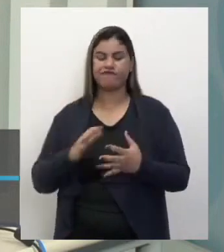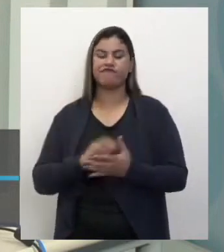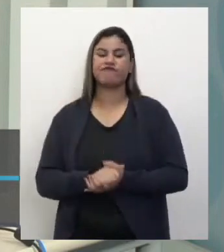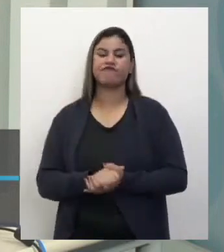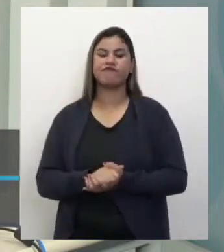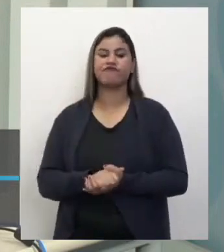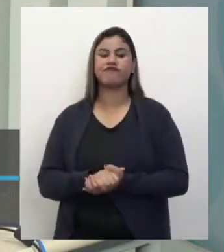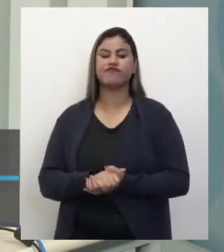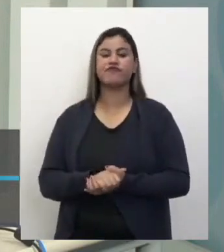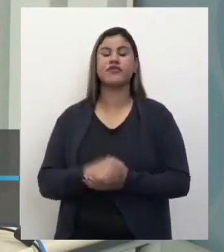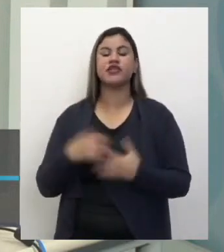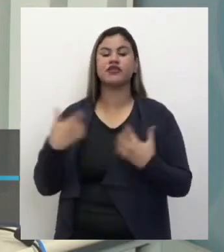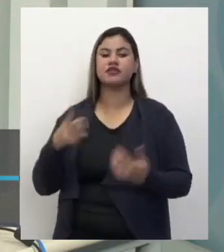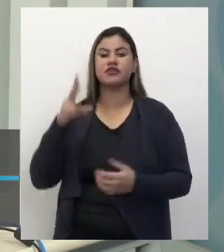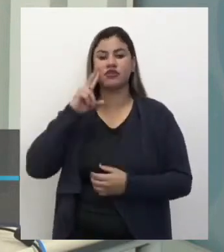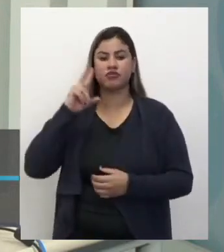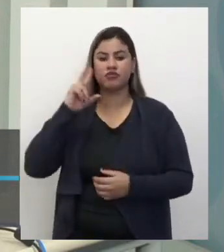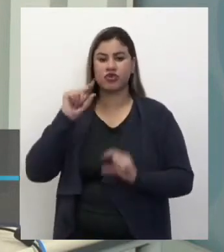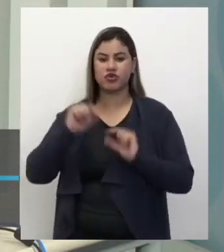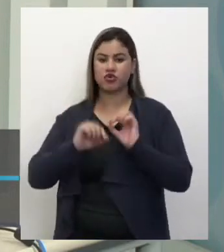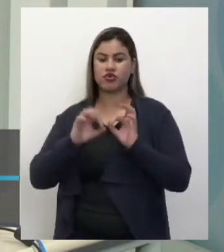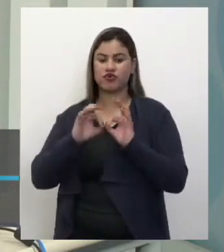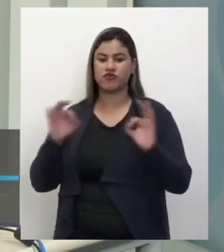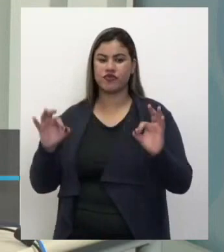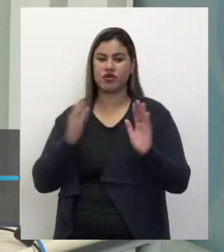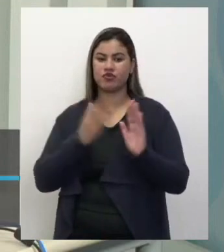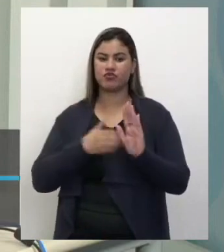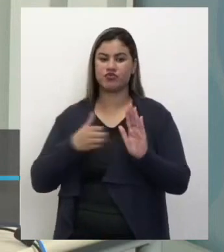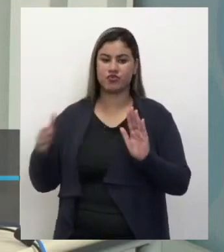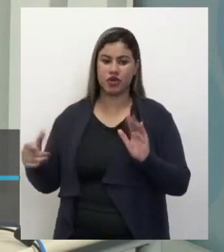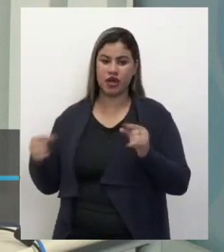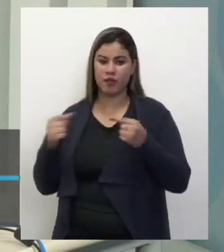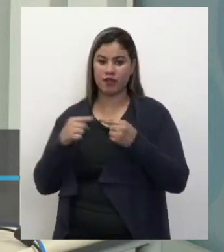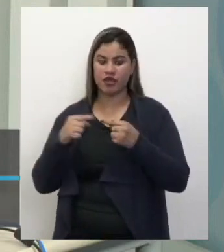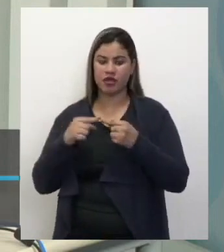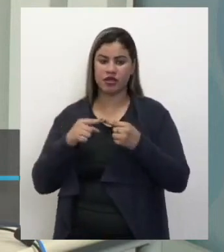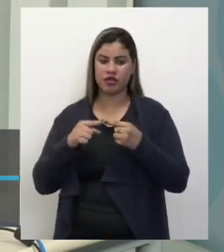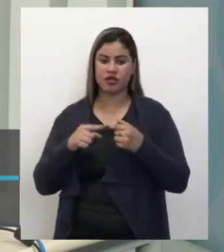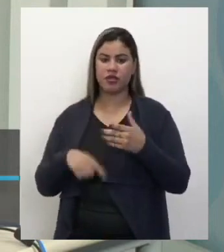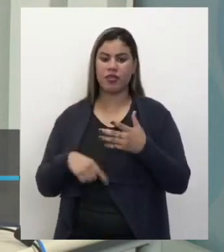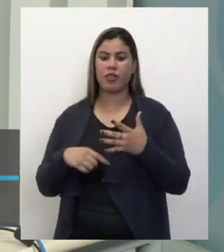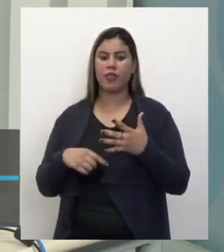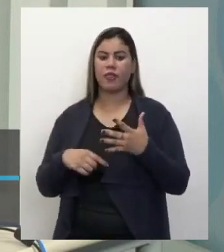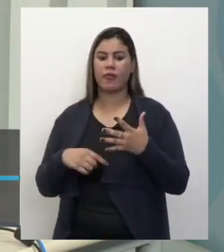lembrando que nas orações coordenadas,